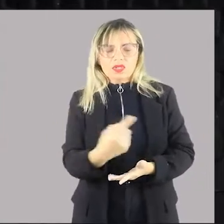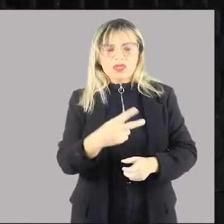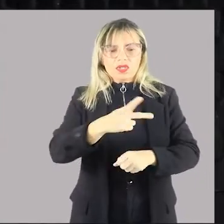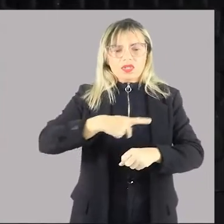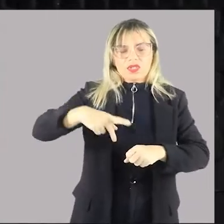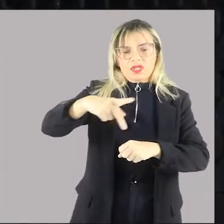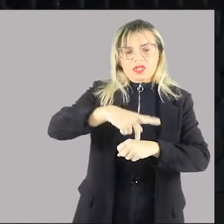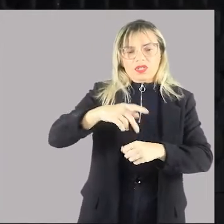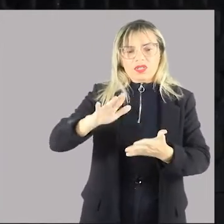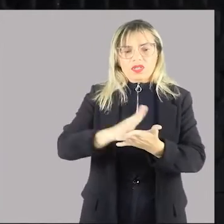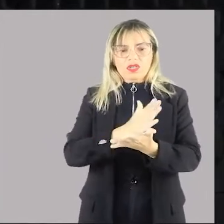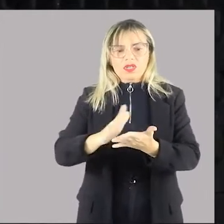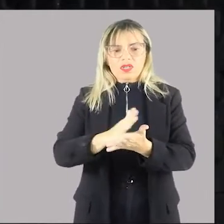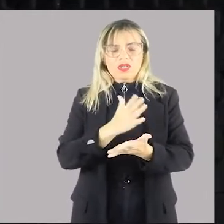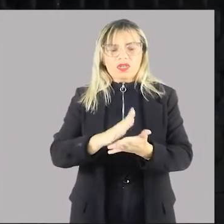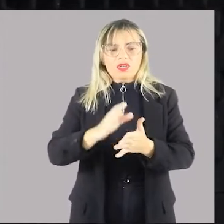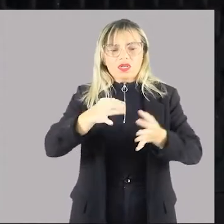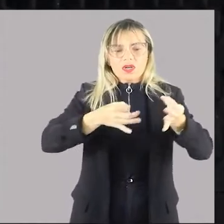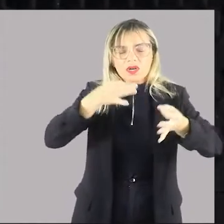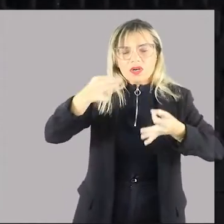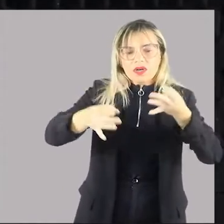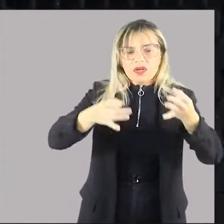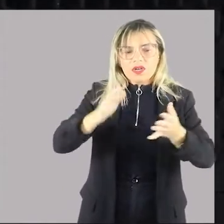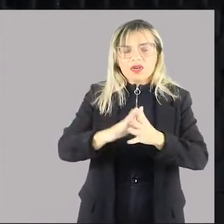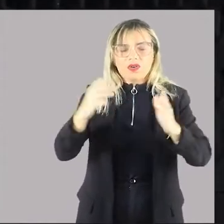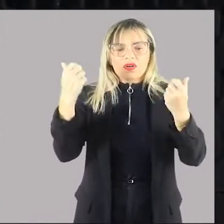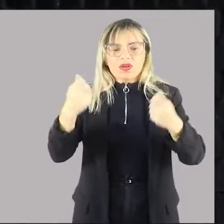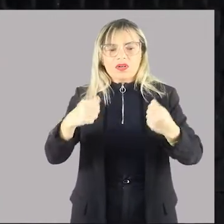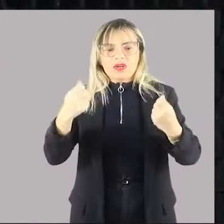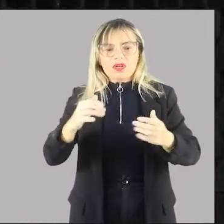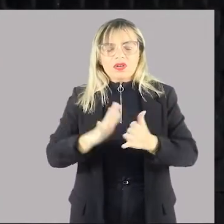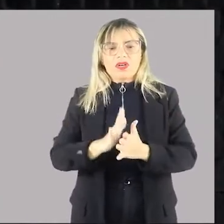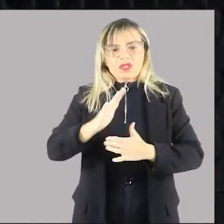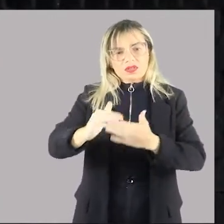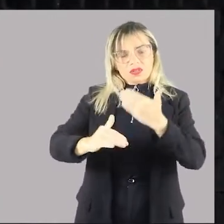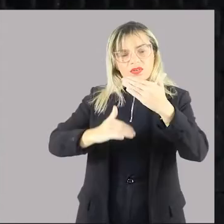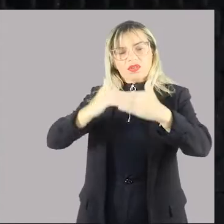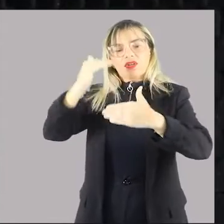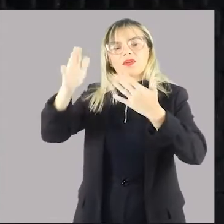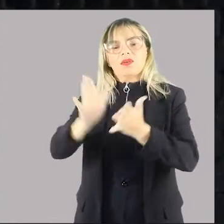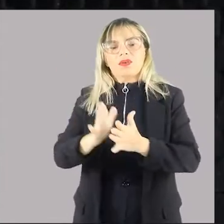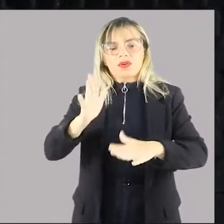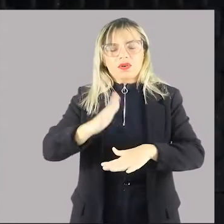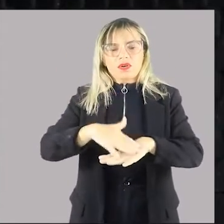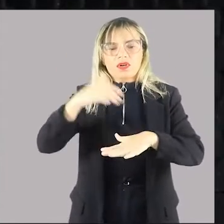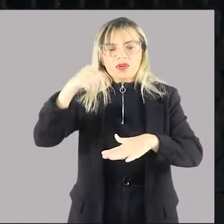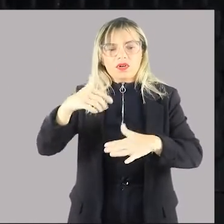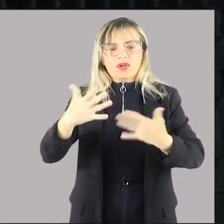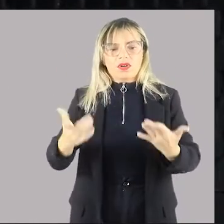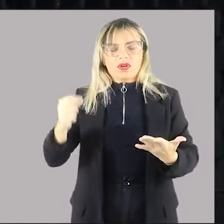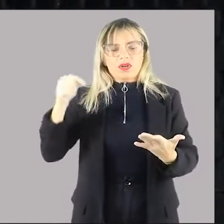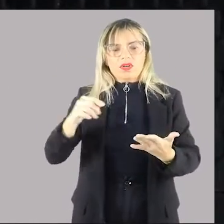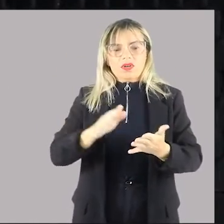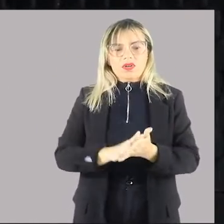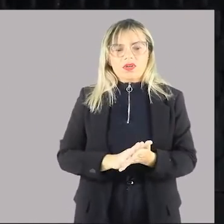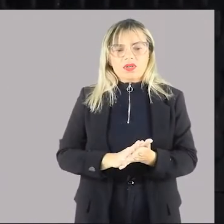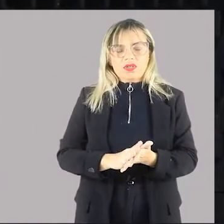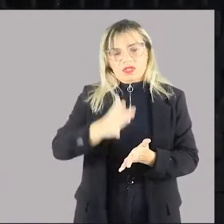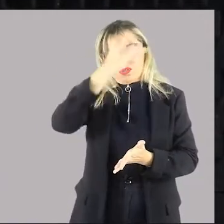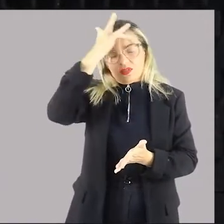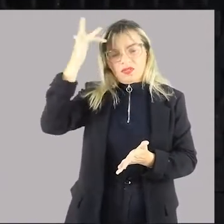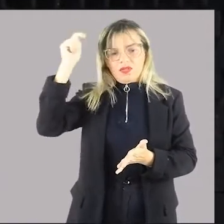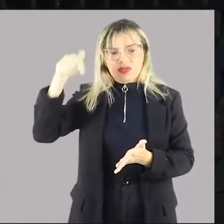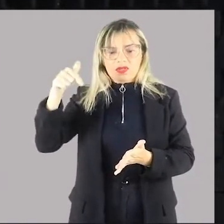Algumas críticas que recebem no sentido de quê? Que elas precisam avançar, no sentido de tirar esses